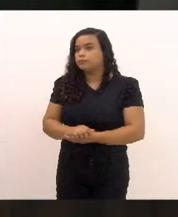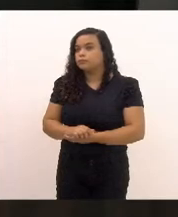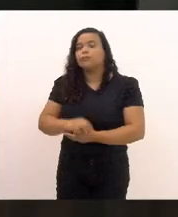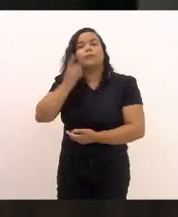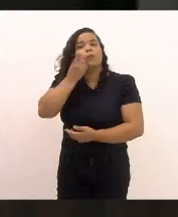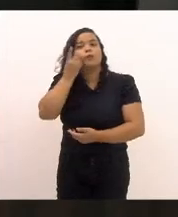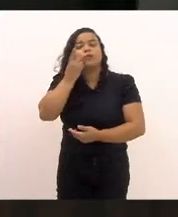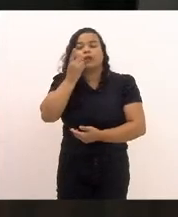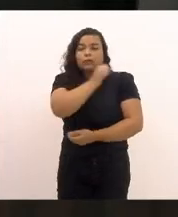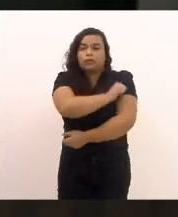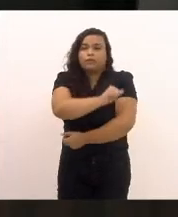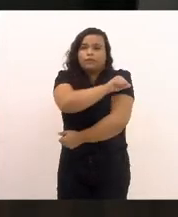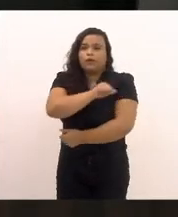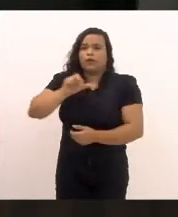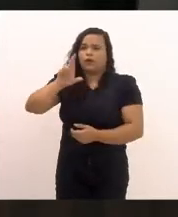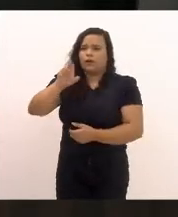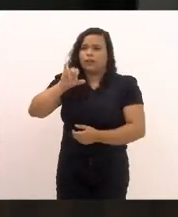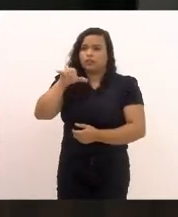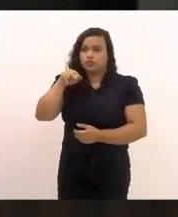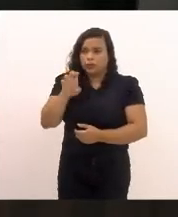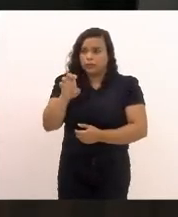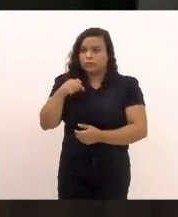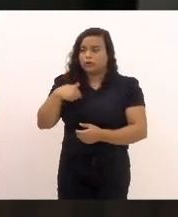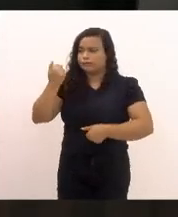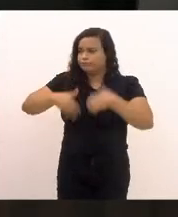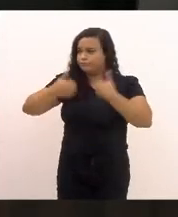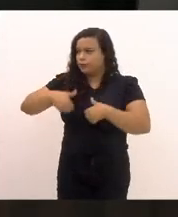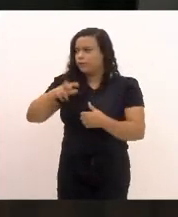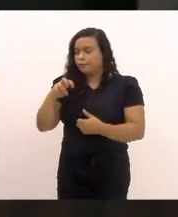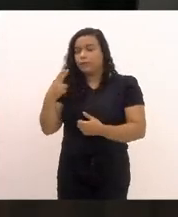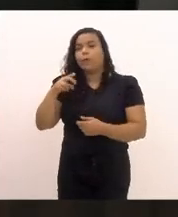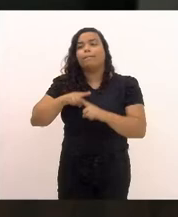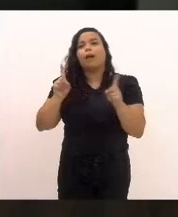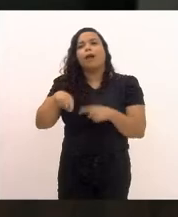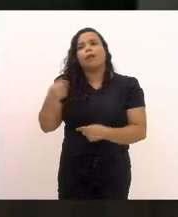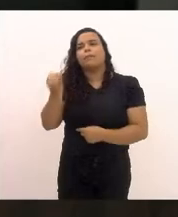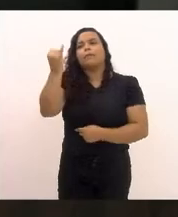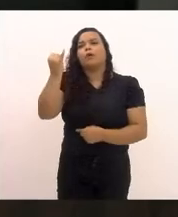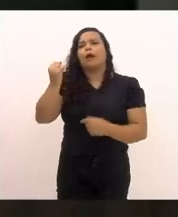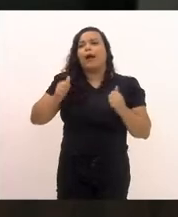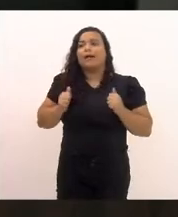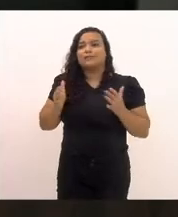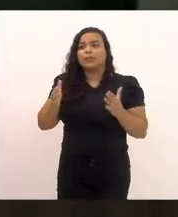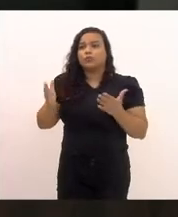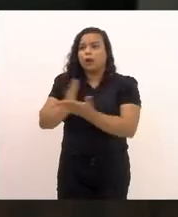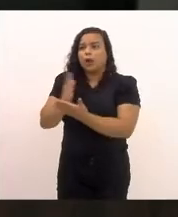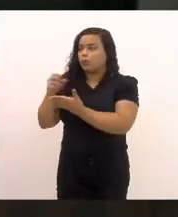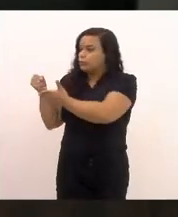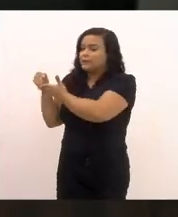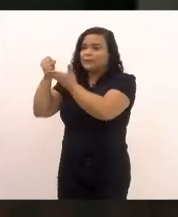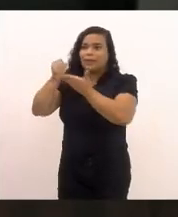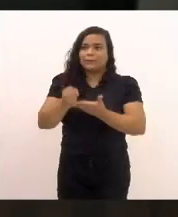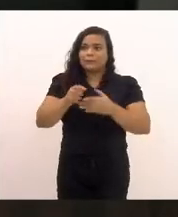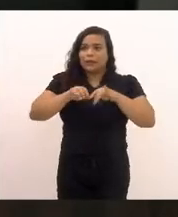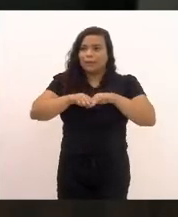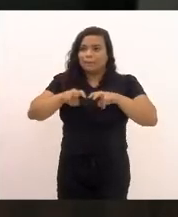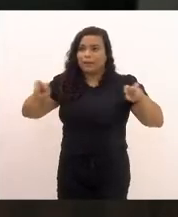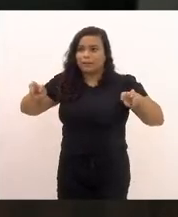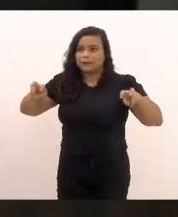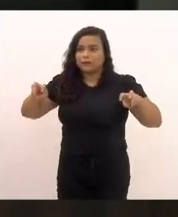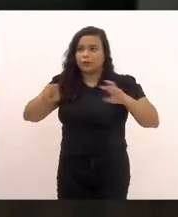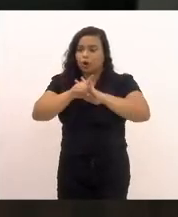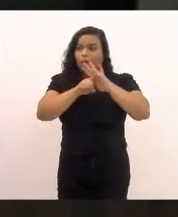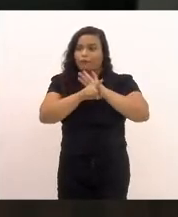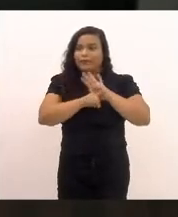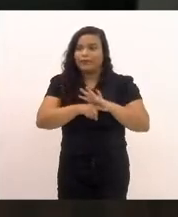Deputada enfermeira Regiane, eu vou cantar aqui, mas seria importante algum assessor trazer aqui para a mesa conferir